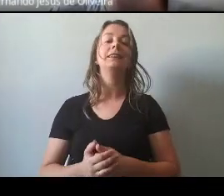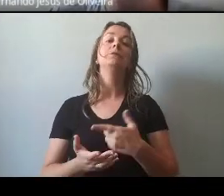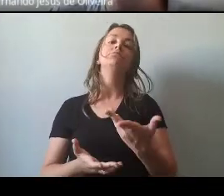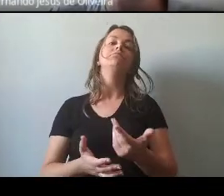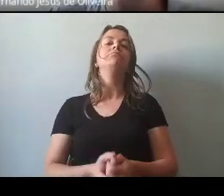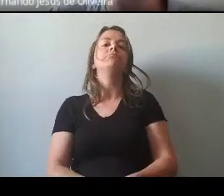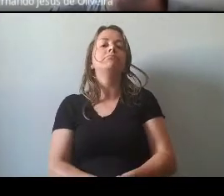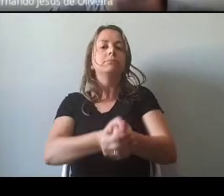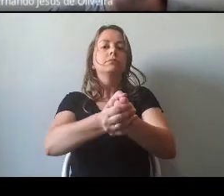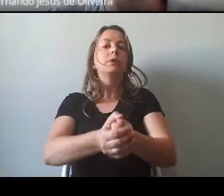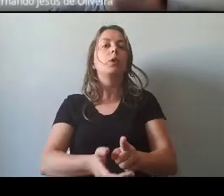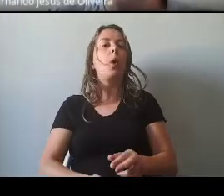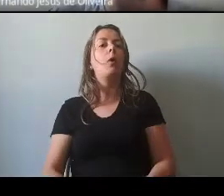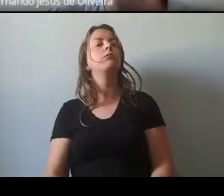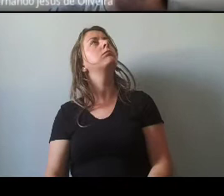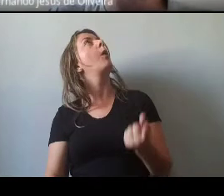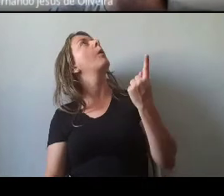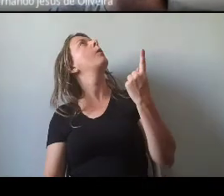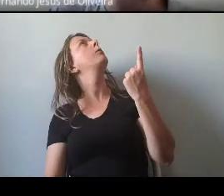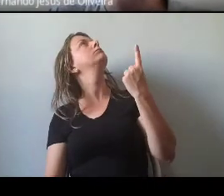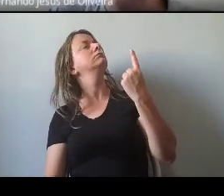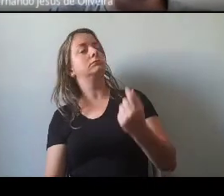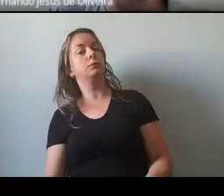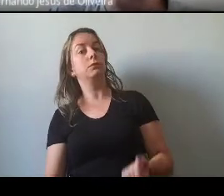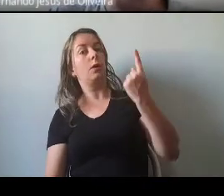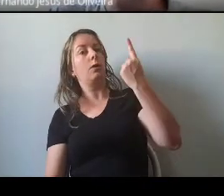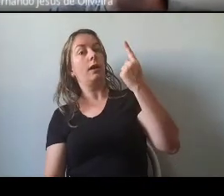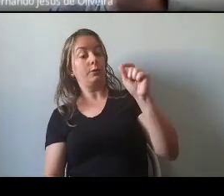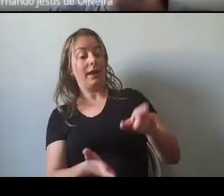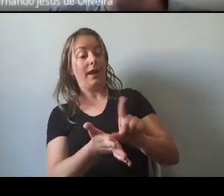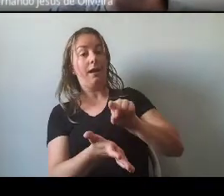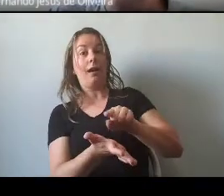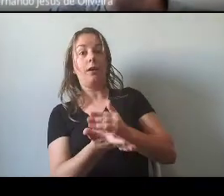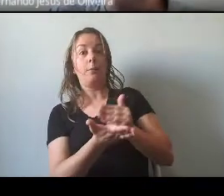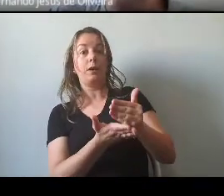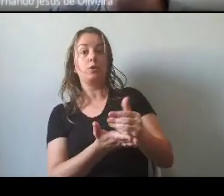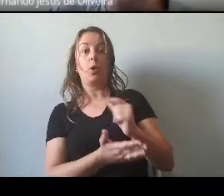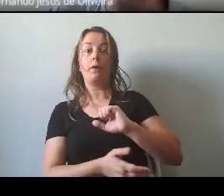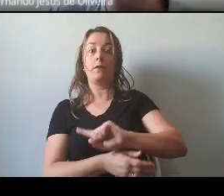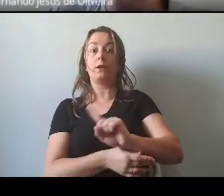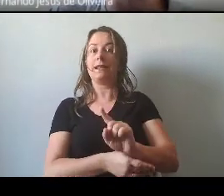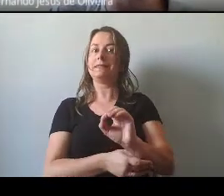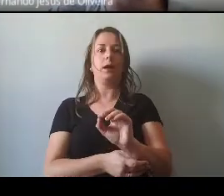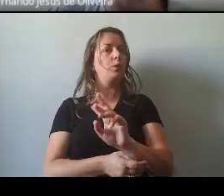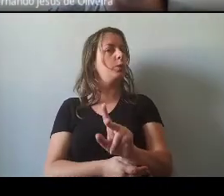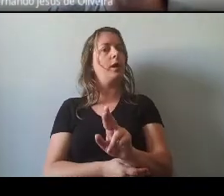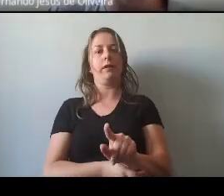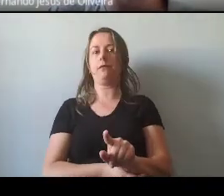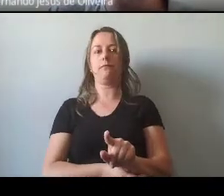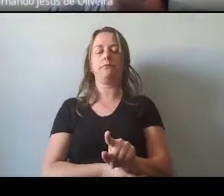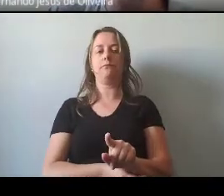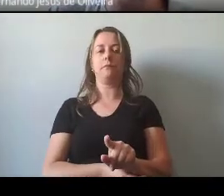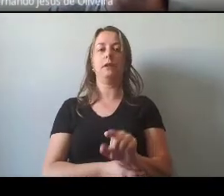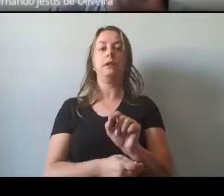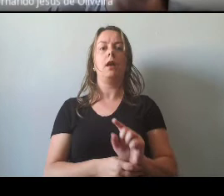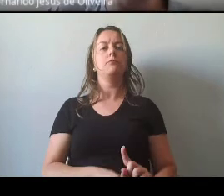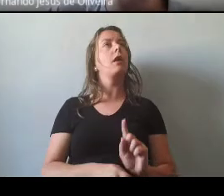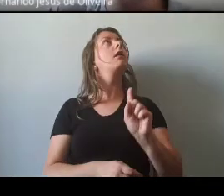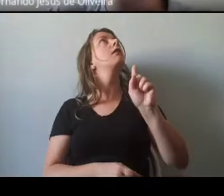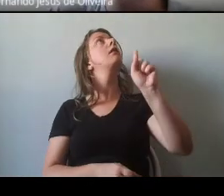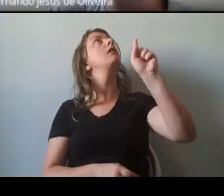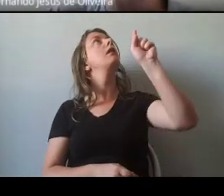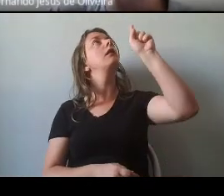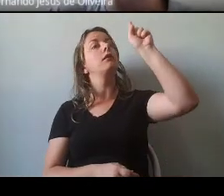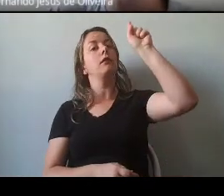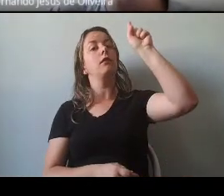paciência. Então, ele vai lançar esse corpo com a velocidade inicial diferente de 0. Esse corpo vai subir,